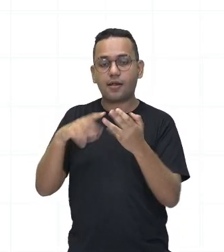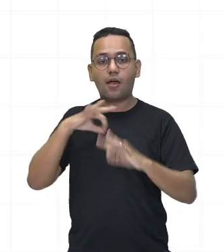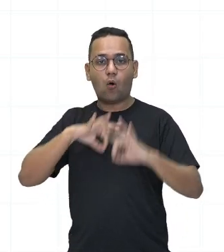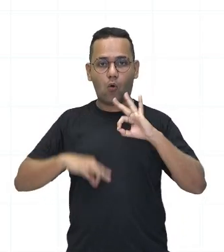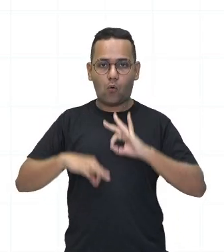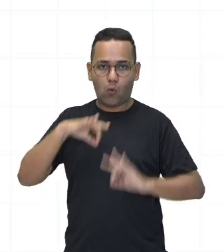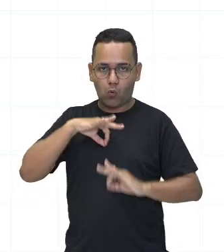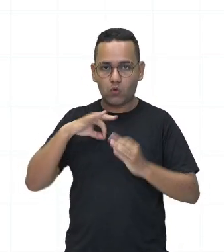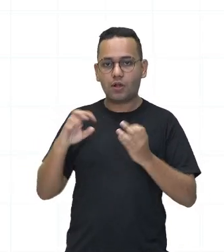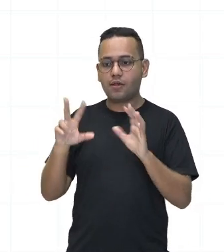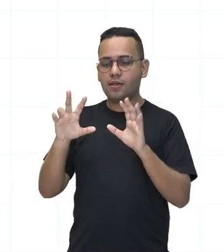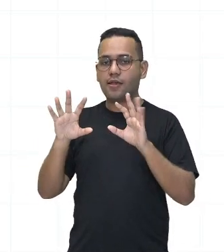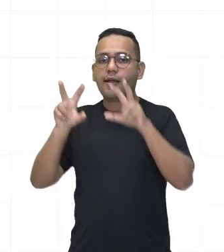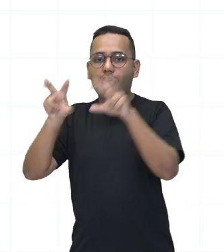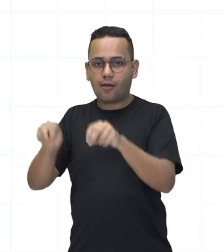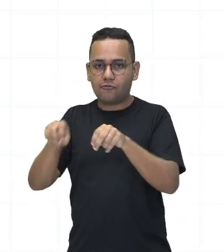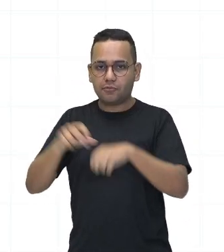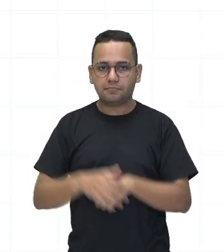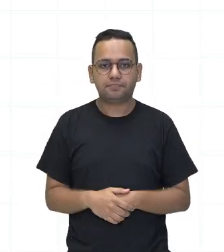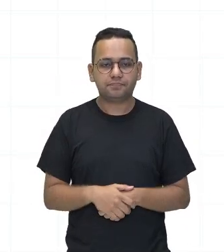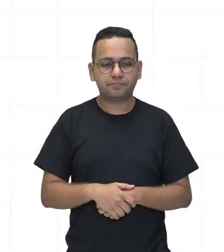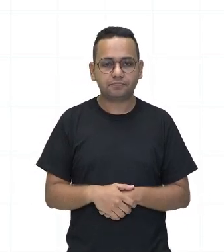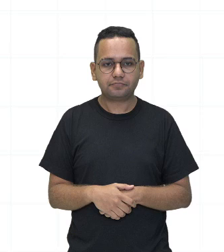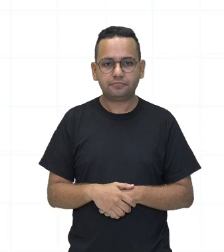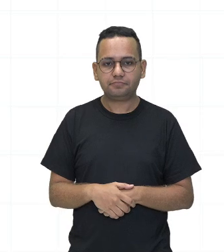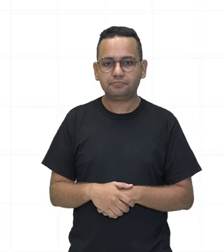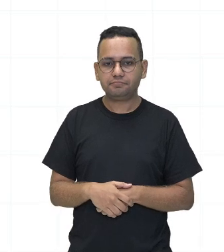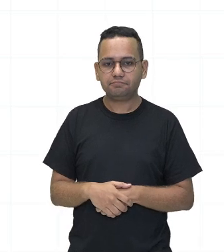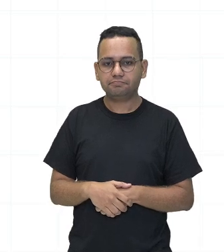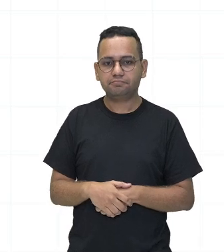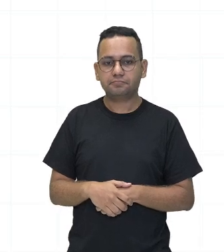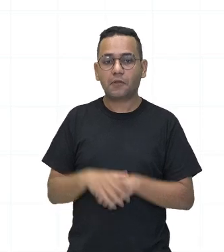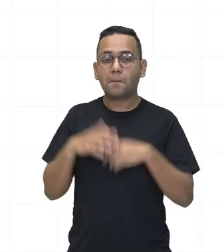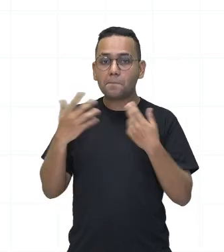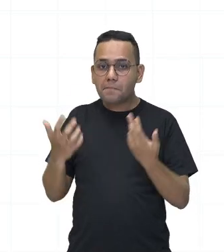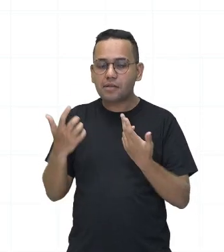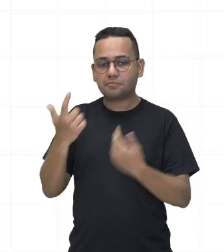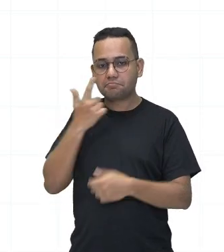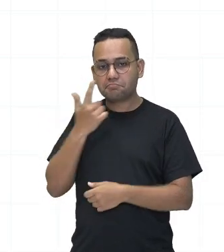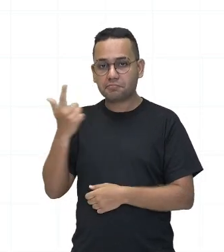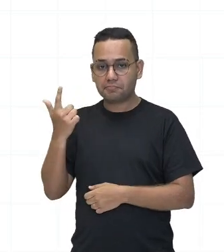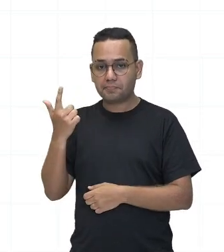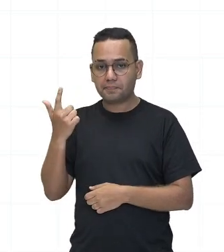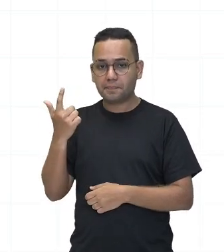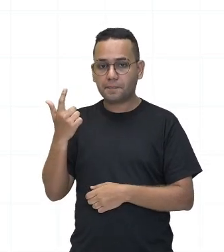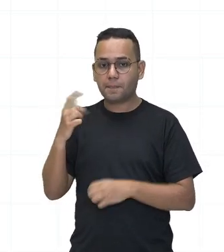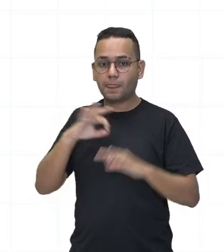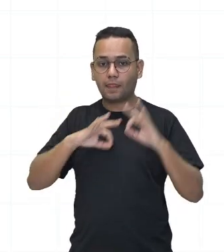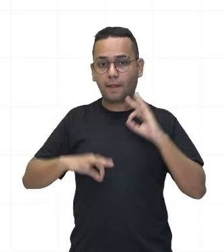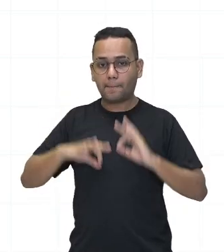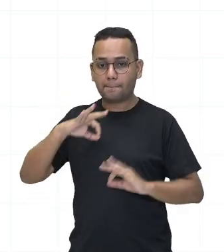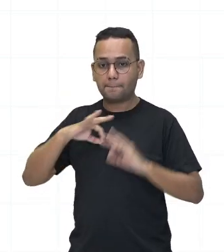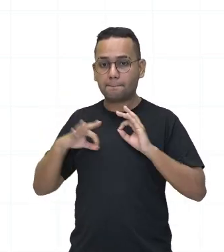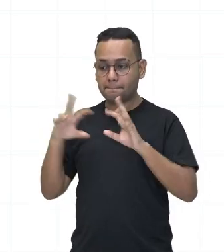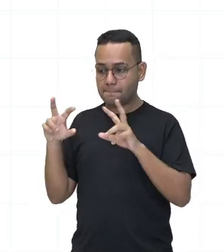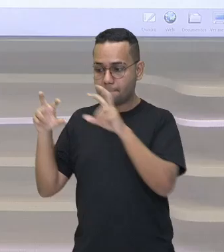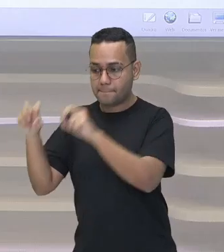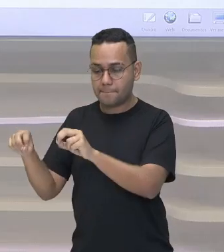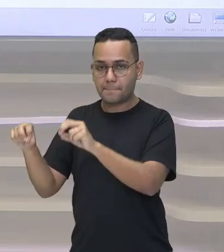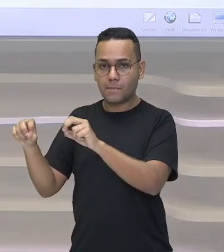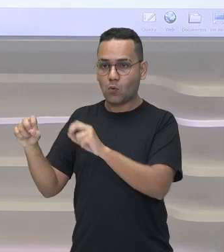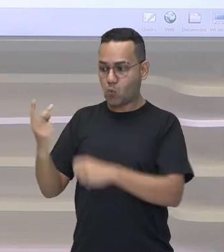bioma amazônico, tanto a onça quanto o gavião real aí a gente chama de predadores topo de